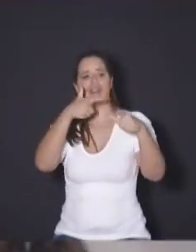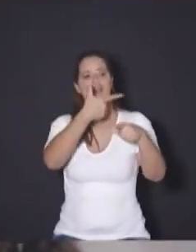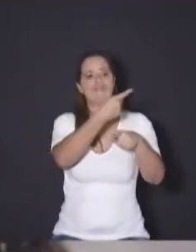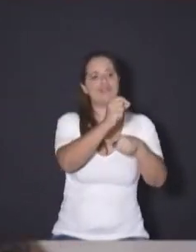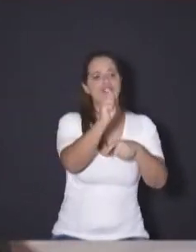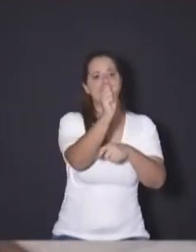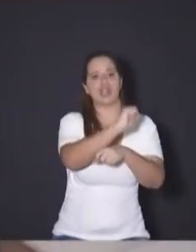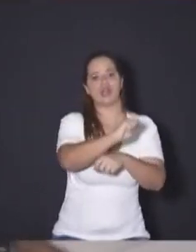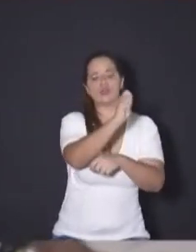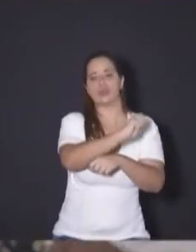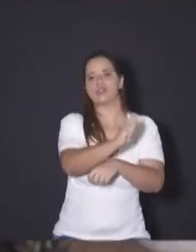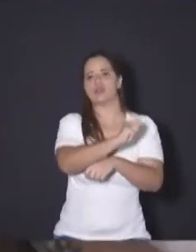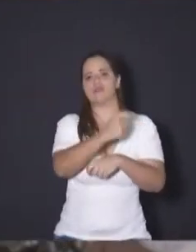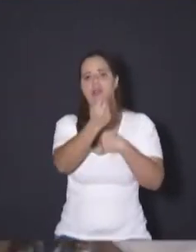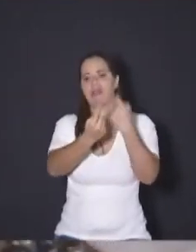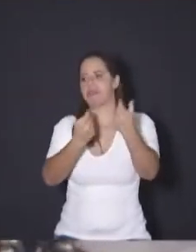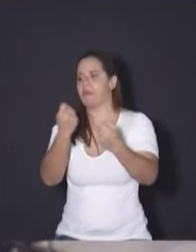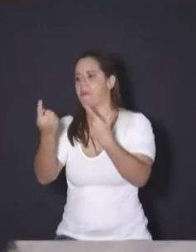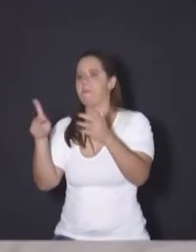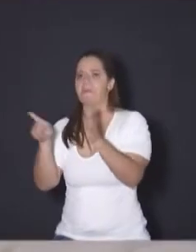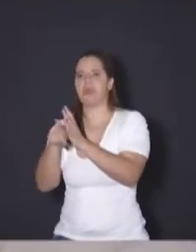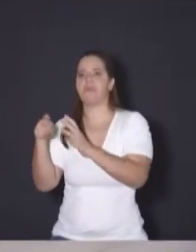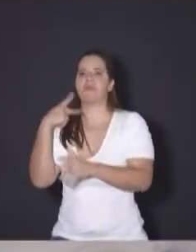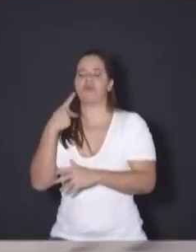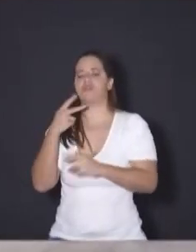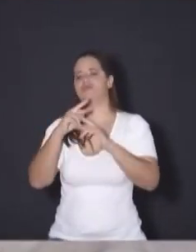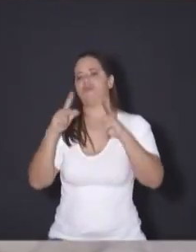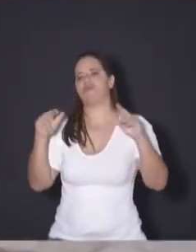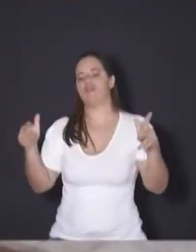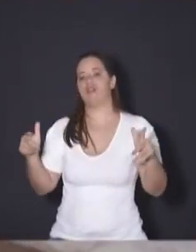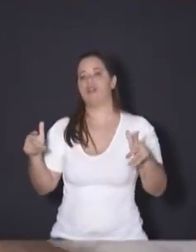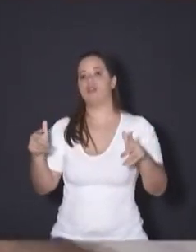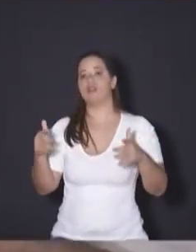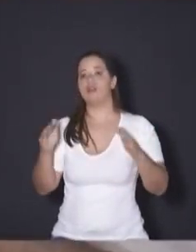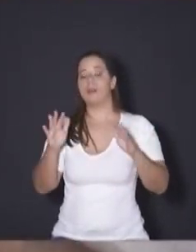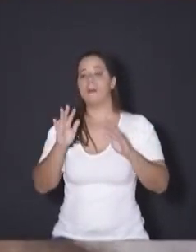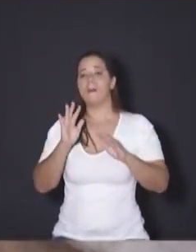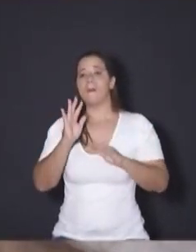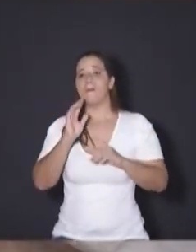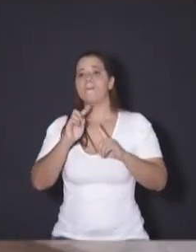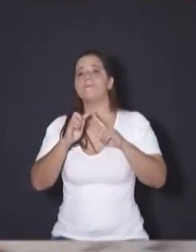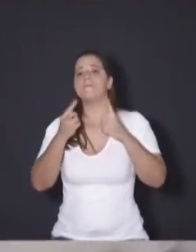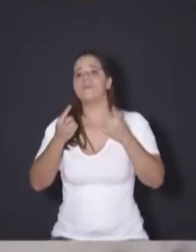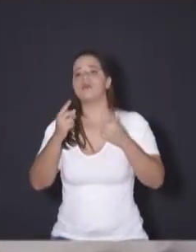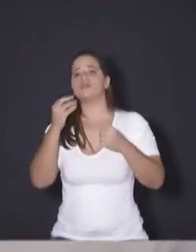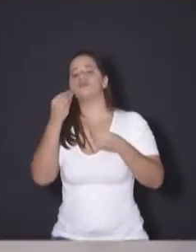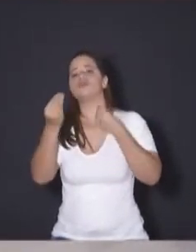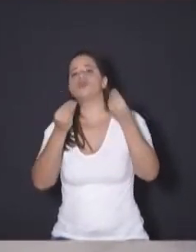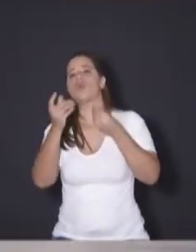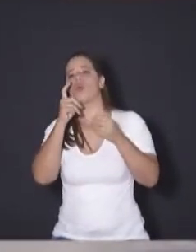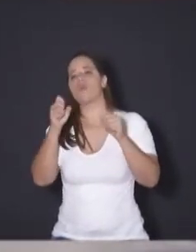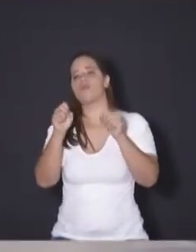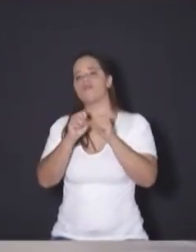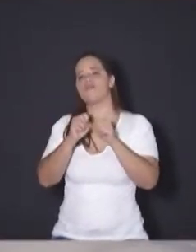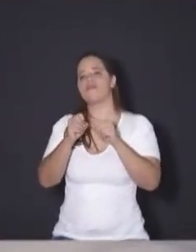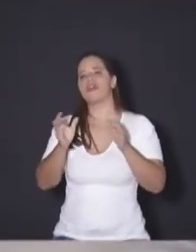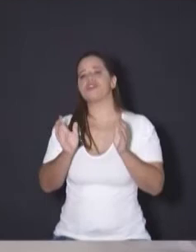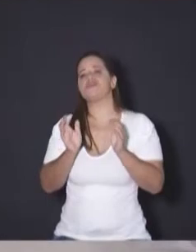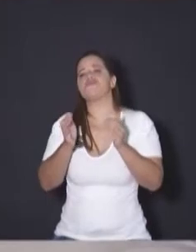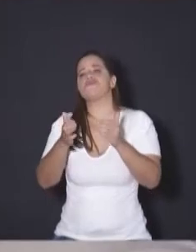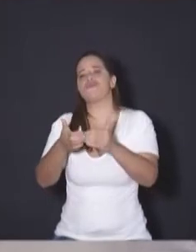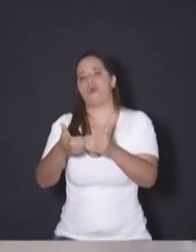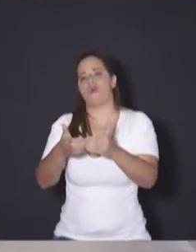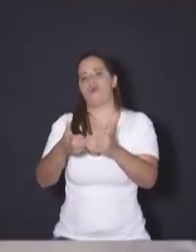associações de cada político mas como é que se criam fóruns nesses locais nesses